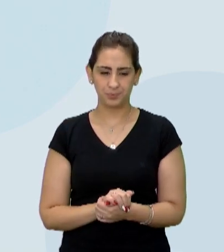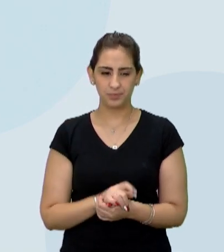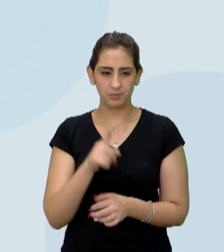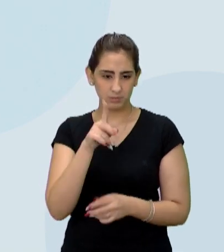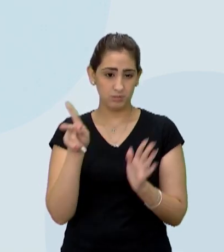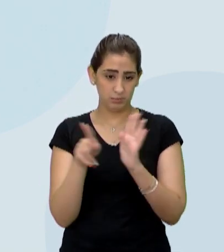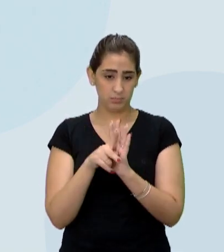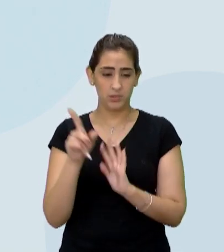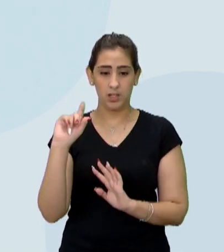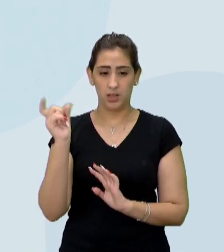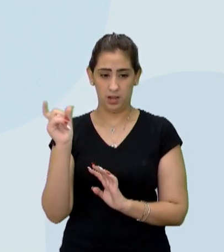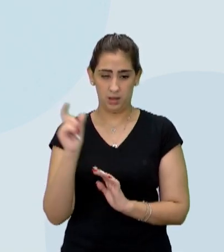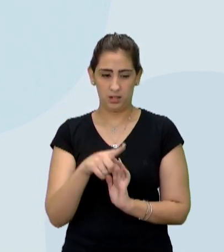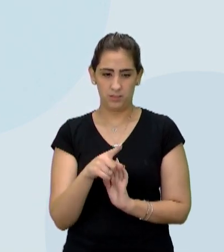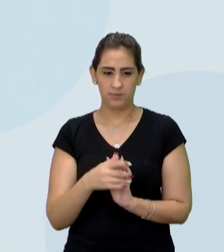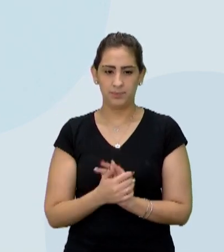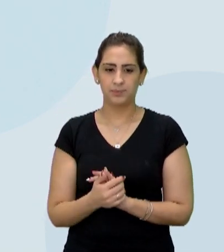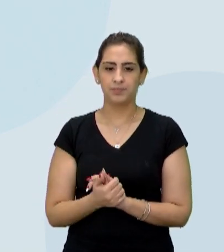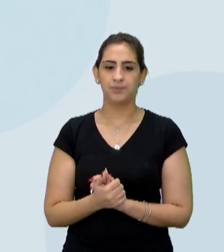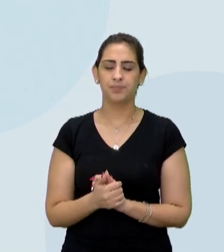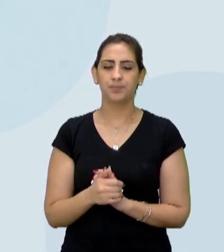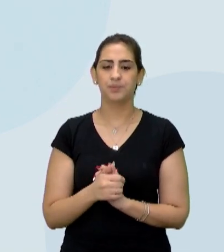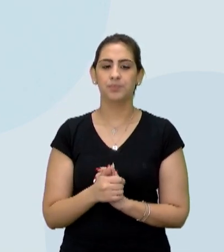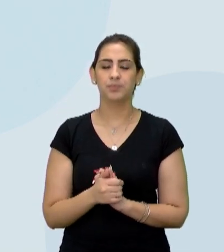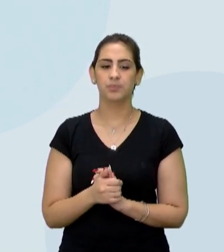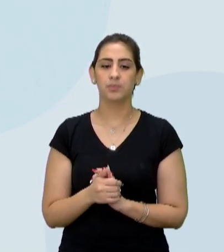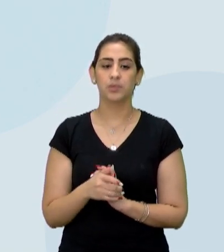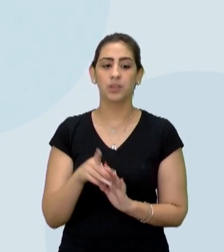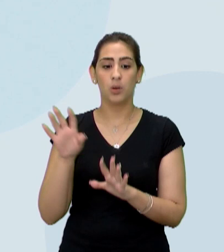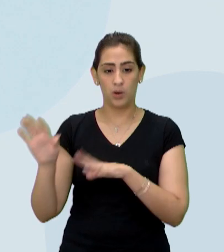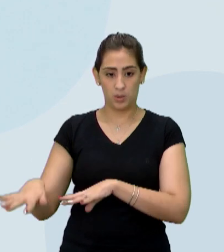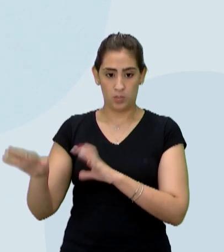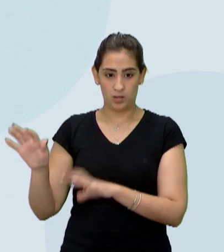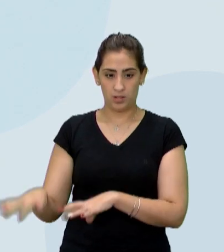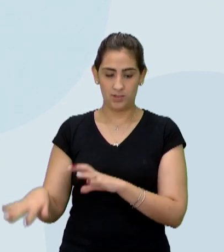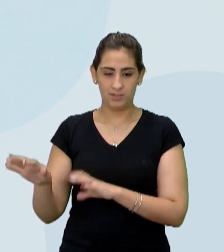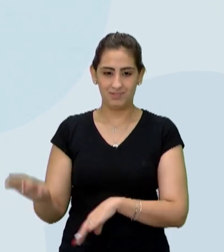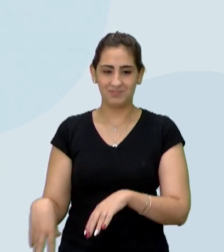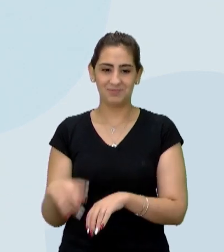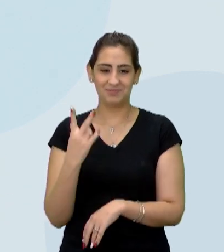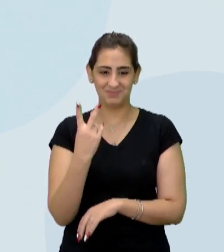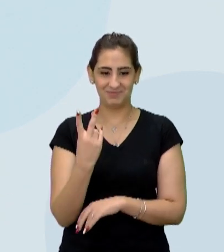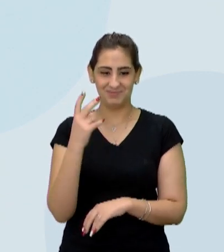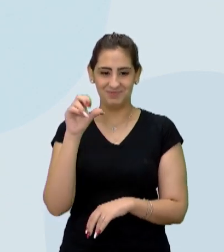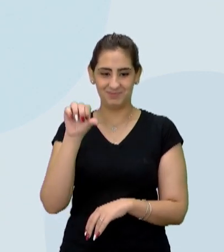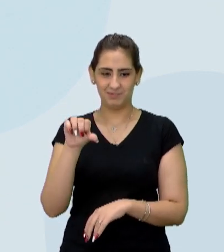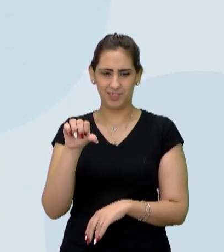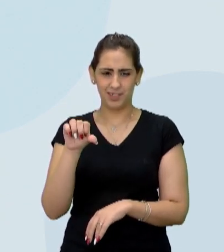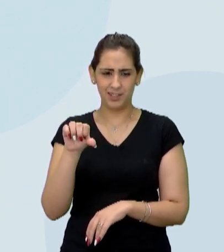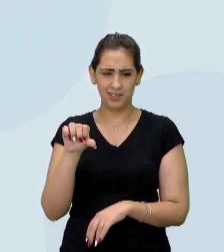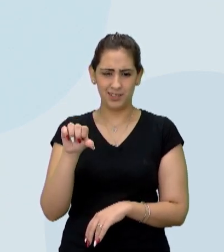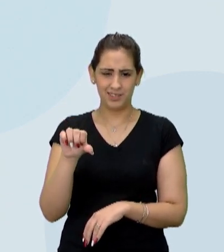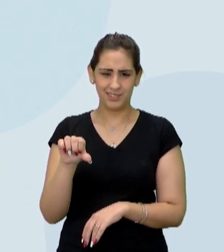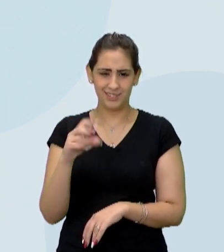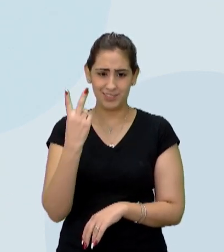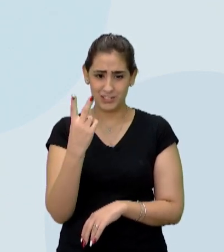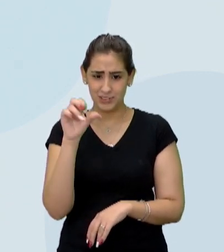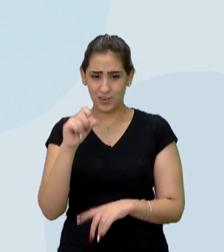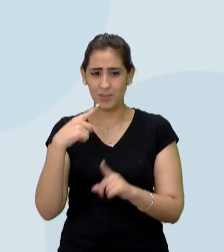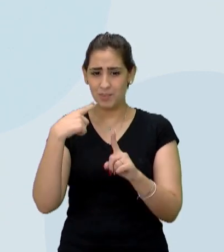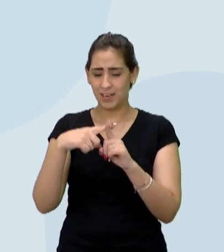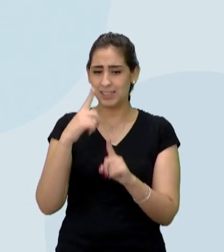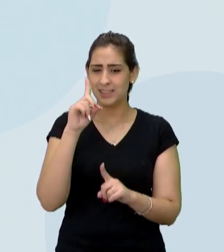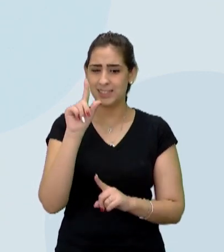lá. 9 com 11 dá 20, com 8, 28. O Reino Unido são 28 mais 17